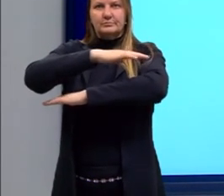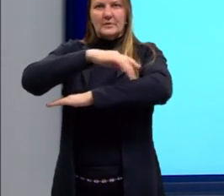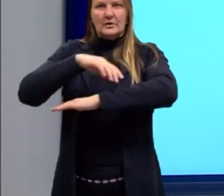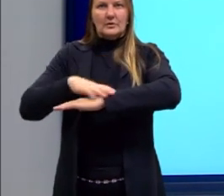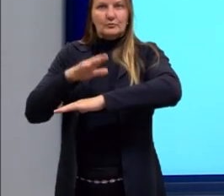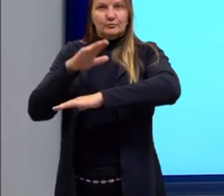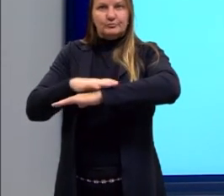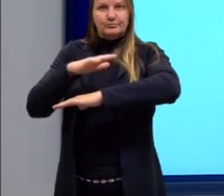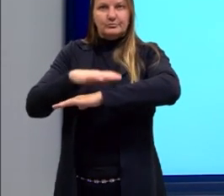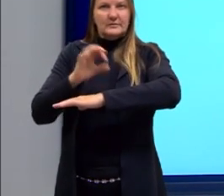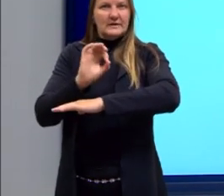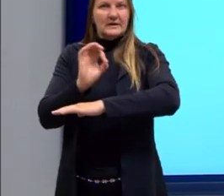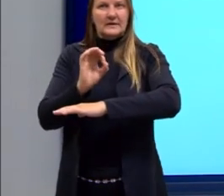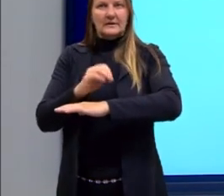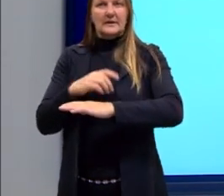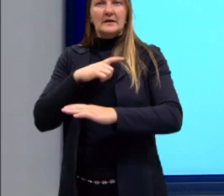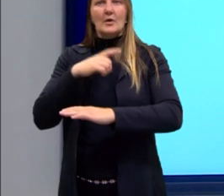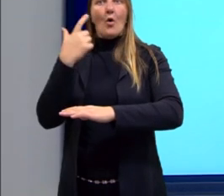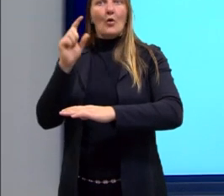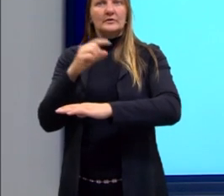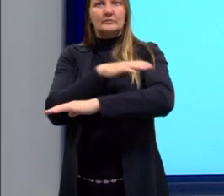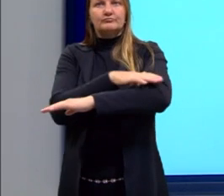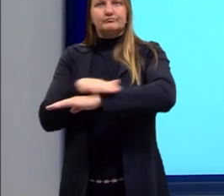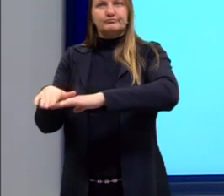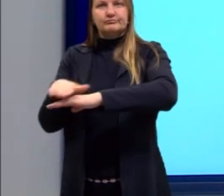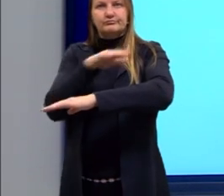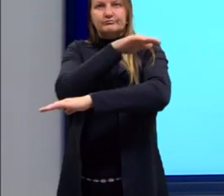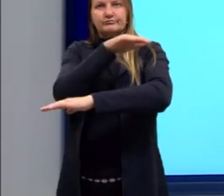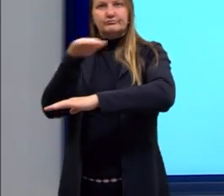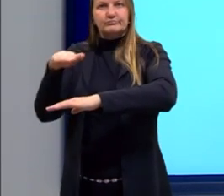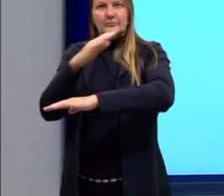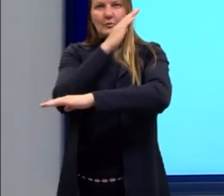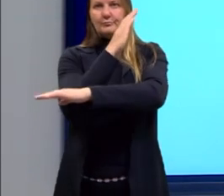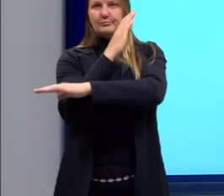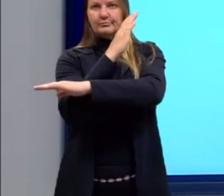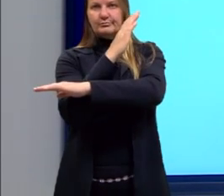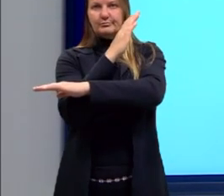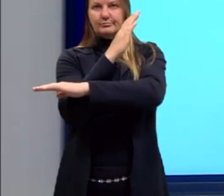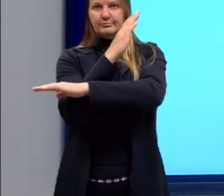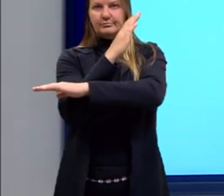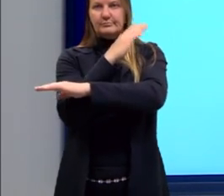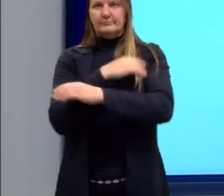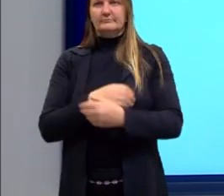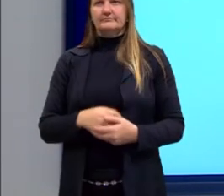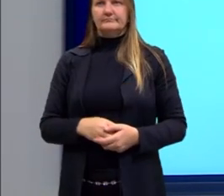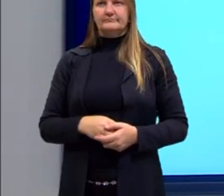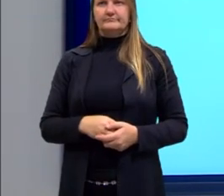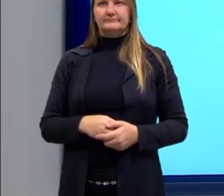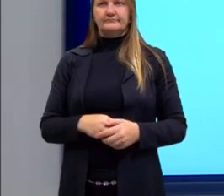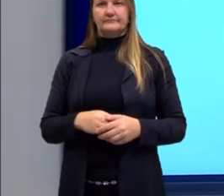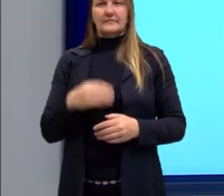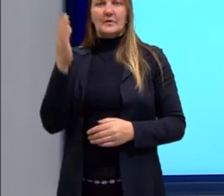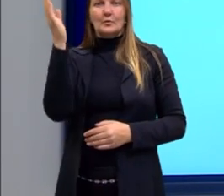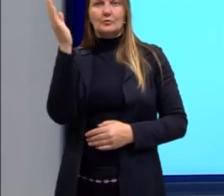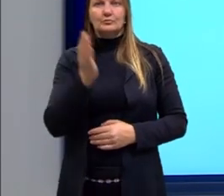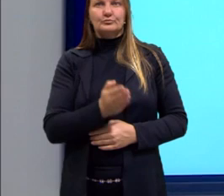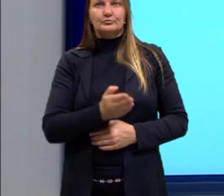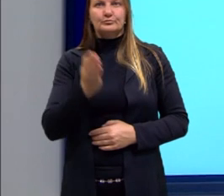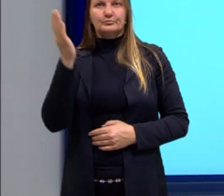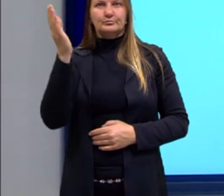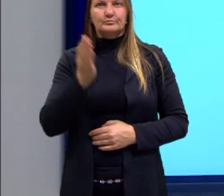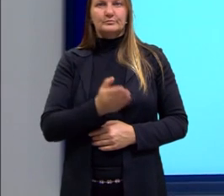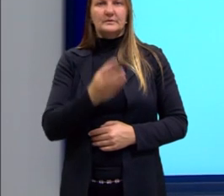cruzam e aí nós temos a reta transversal que nós vimos também na aula anterior a reta transversal